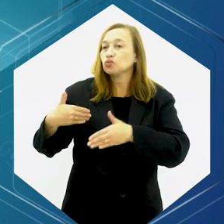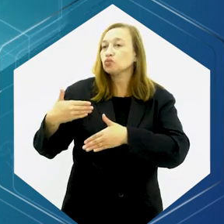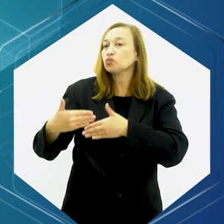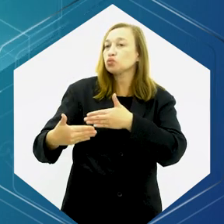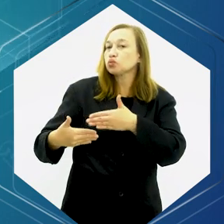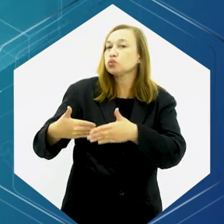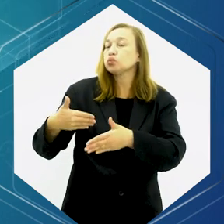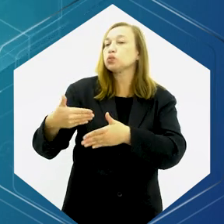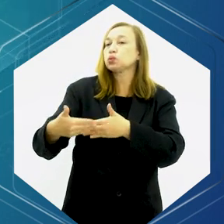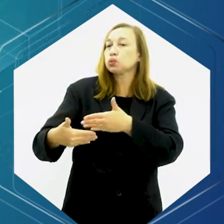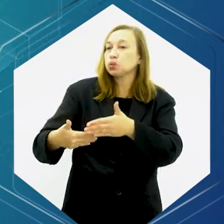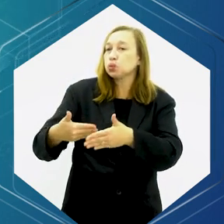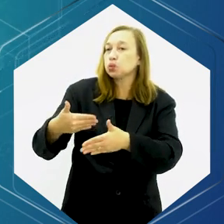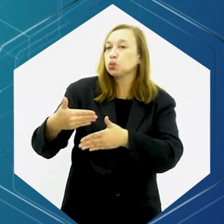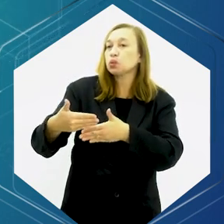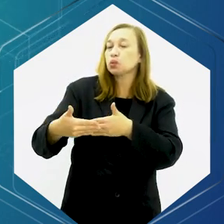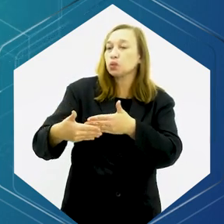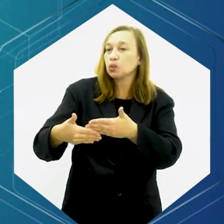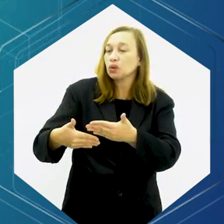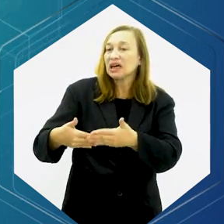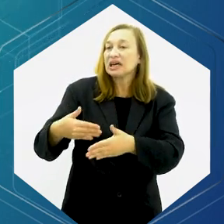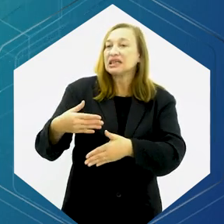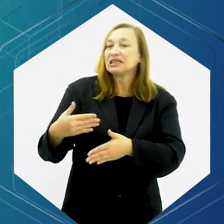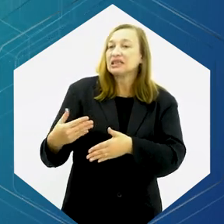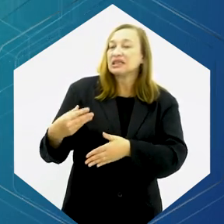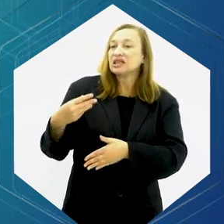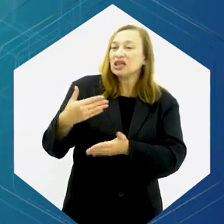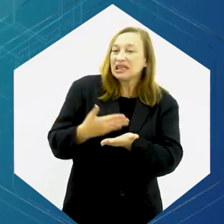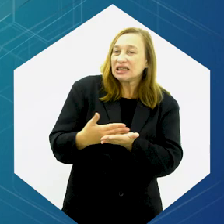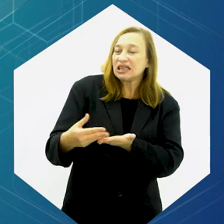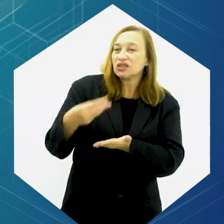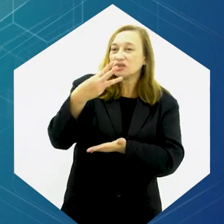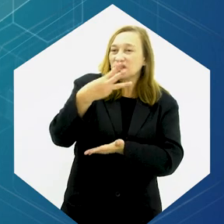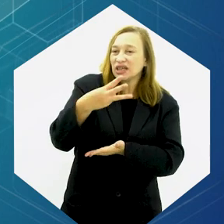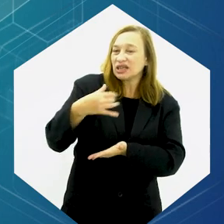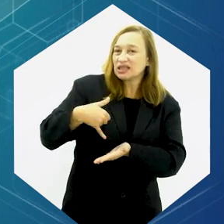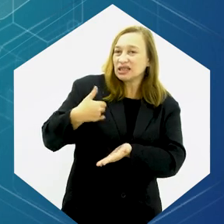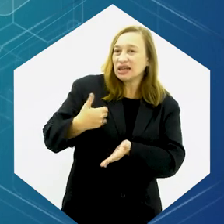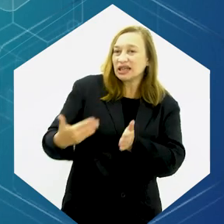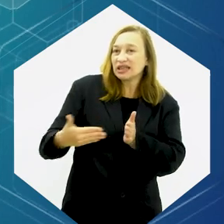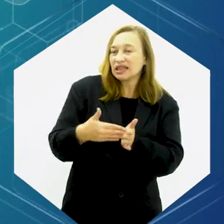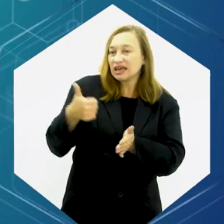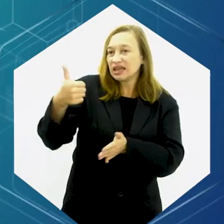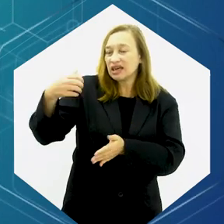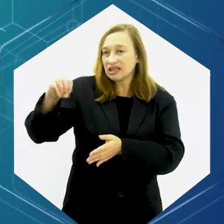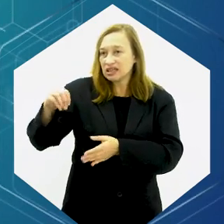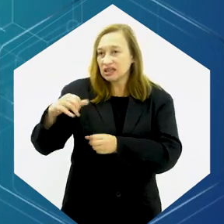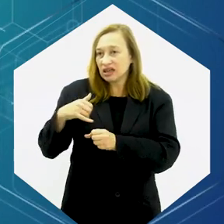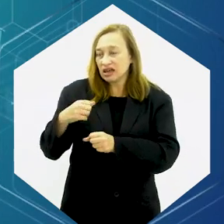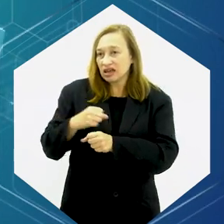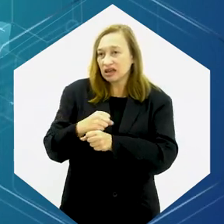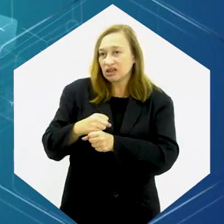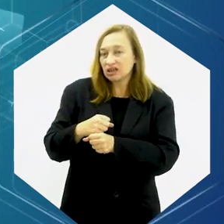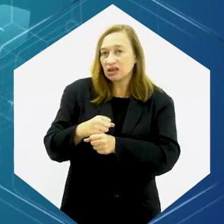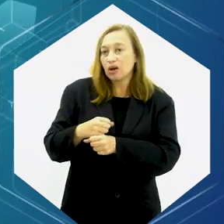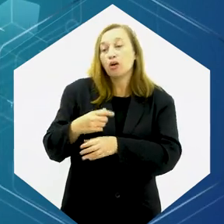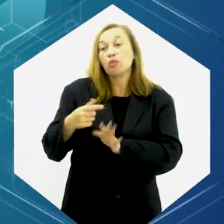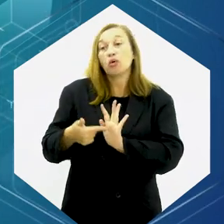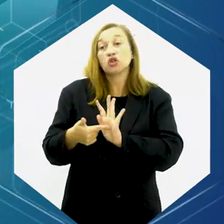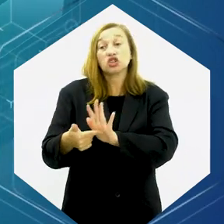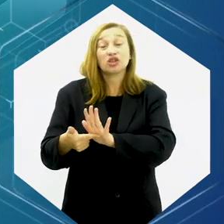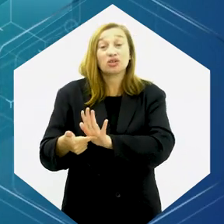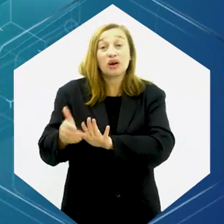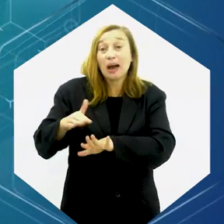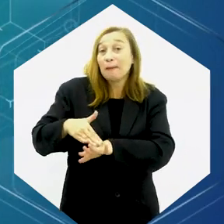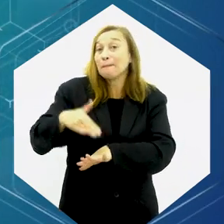uma trajetória média né ou seja ali desde os 3 anos até os 10 anos ela vai apresentando uma